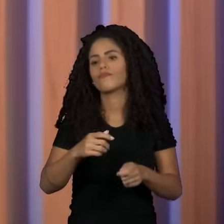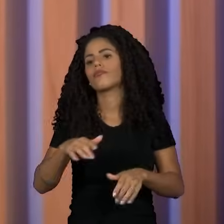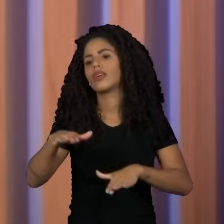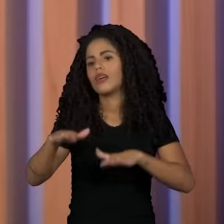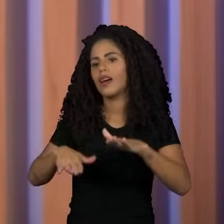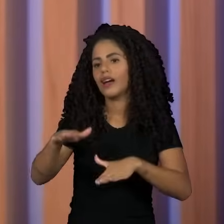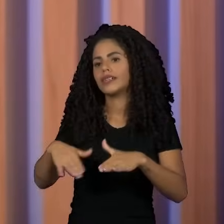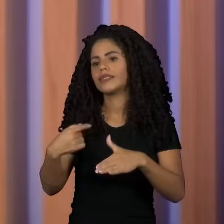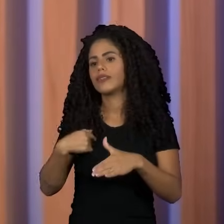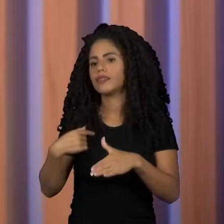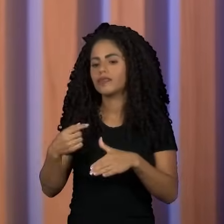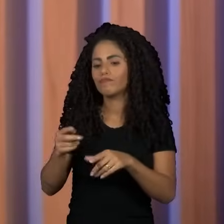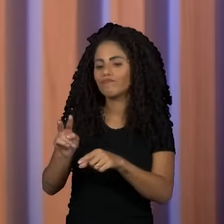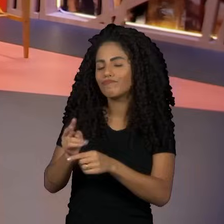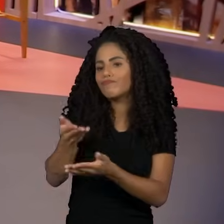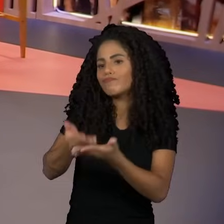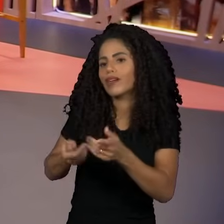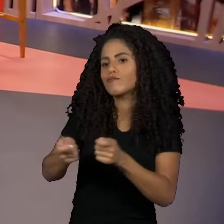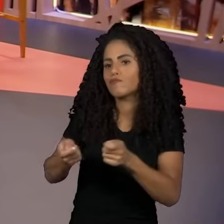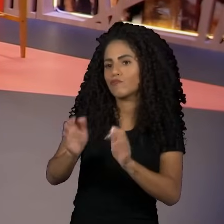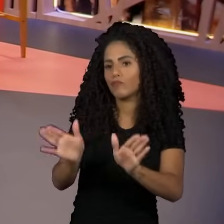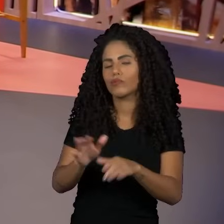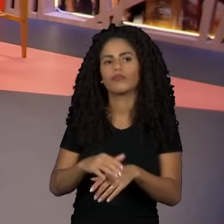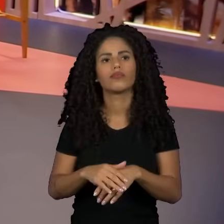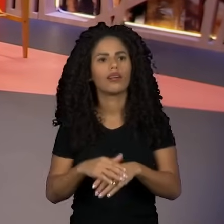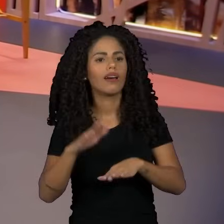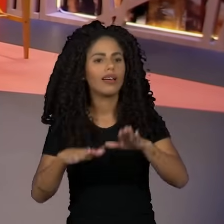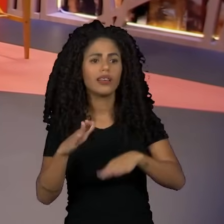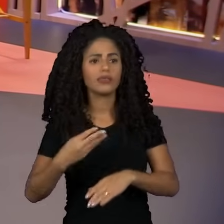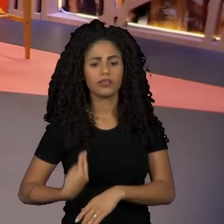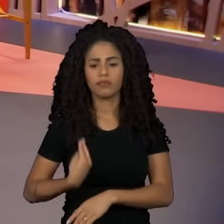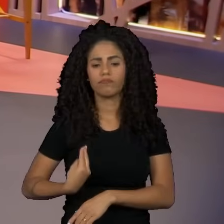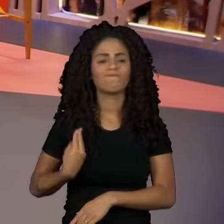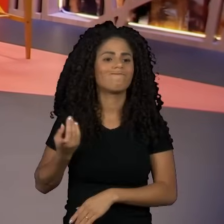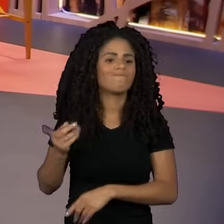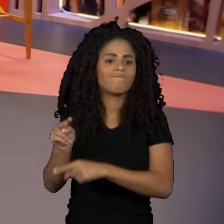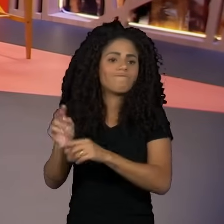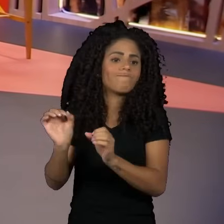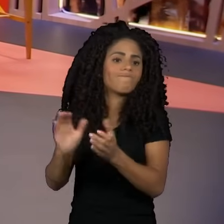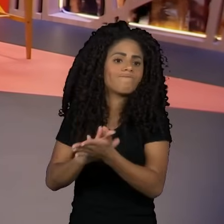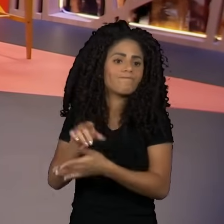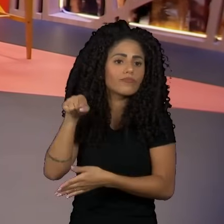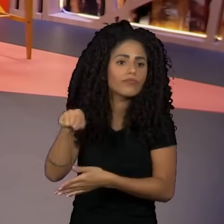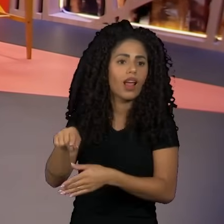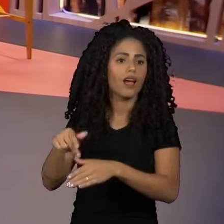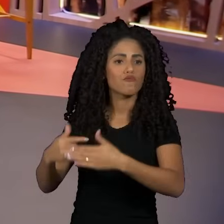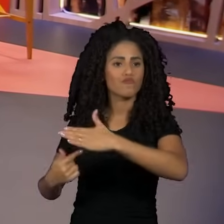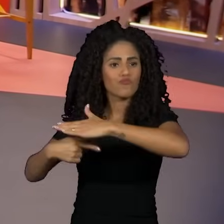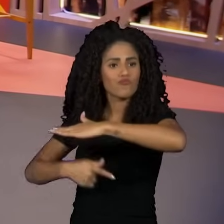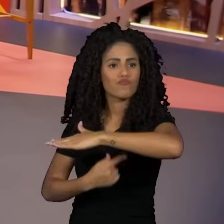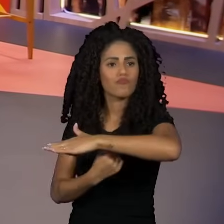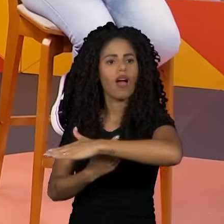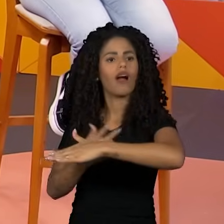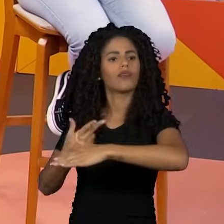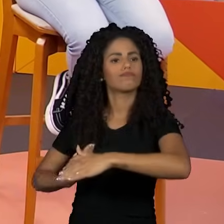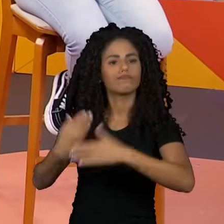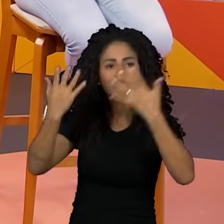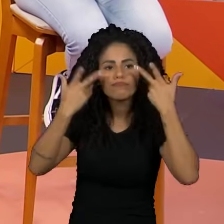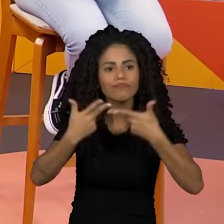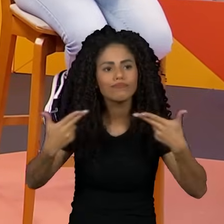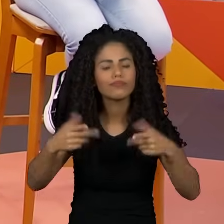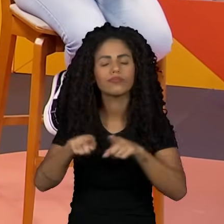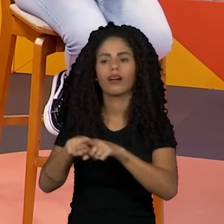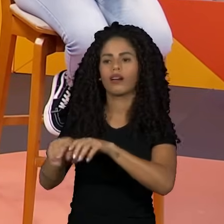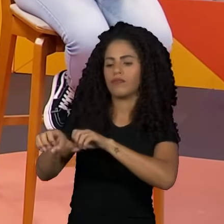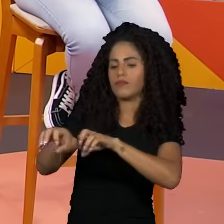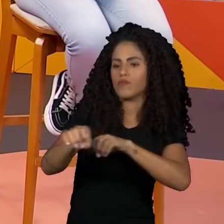A conta não fecha, né? E não é favorável para a vida silvestre, né? Por isso que é importante aliar pesquisa, educação ambiental, um projeto